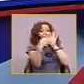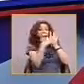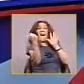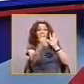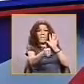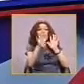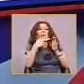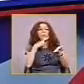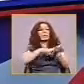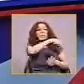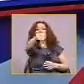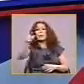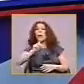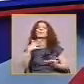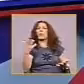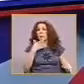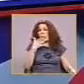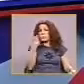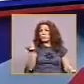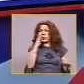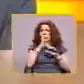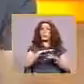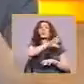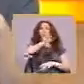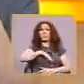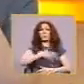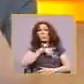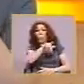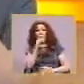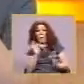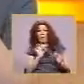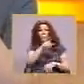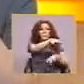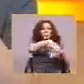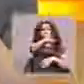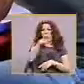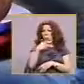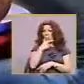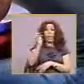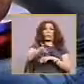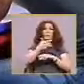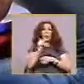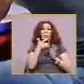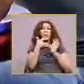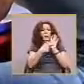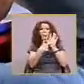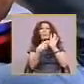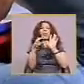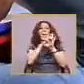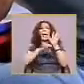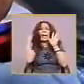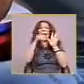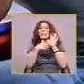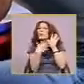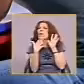muito sentido que haja discriminação, por exemplo, no trabalho, não é? Porque se não pode haver discriminação em termos sexuais,